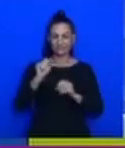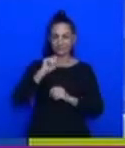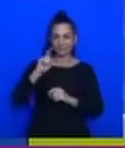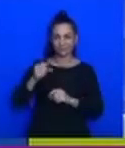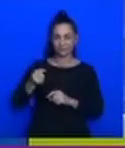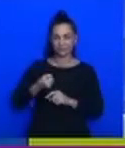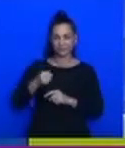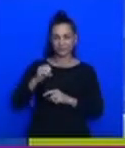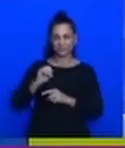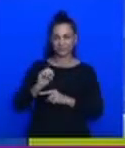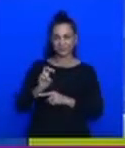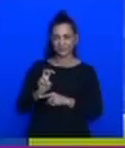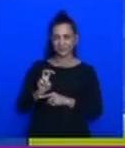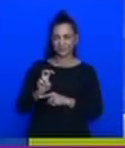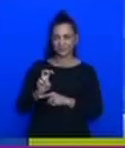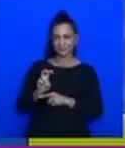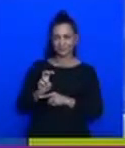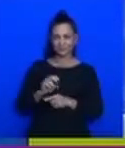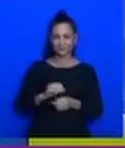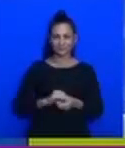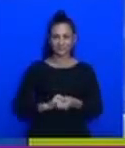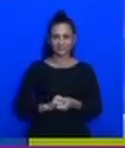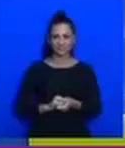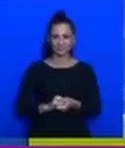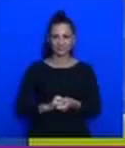Azul número 05.